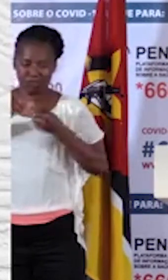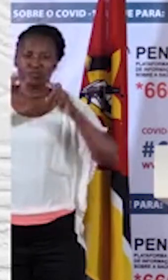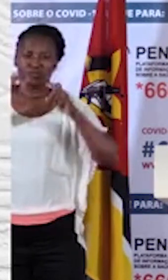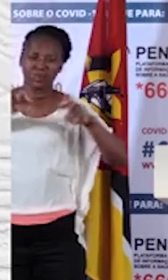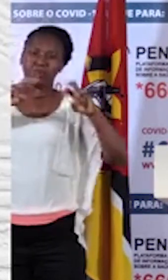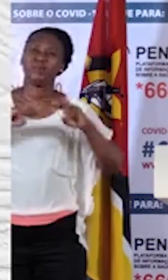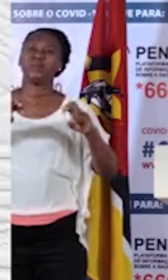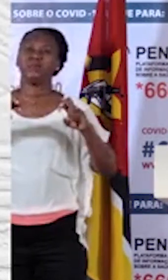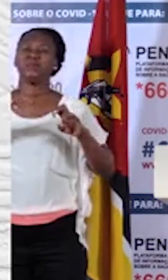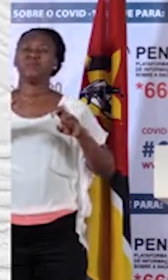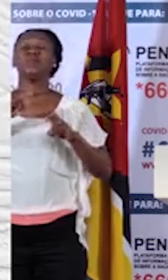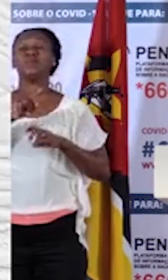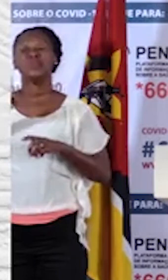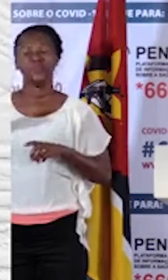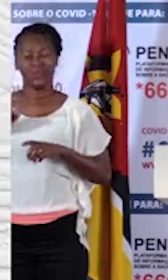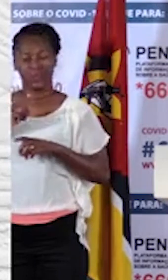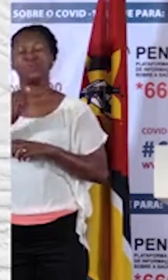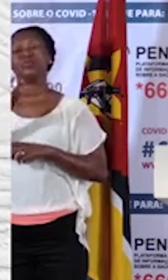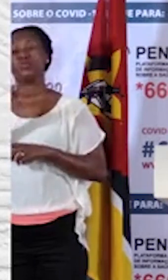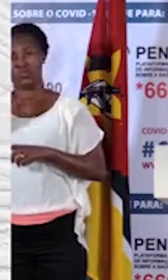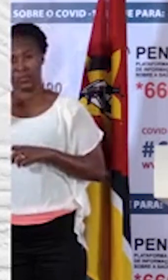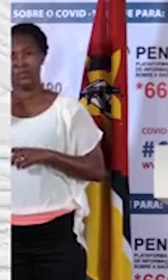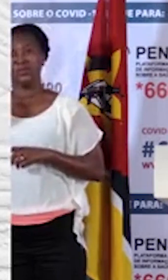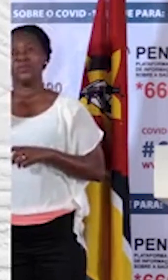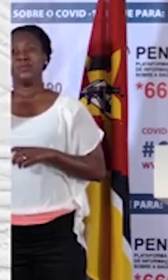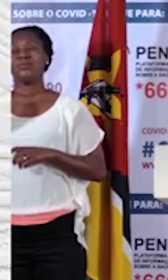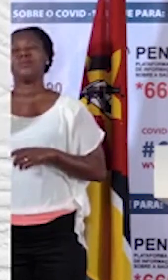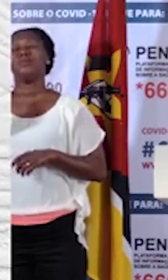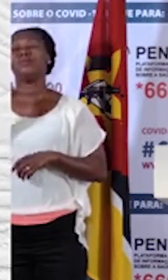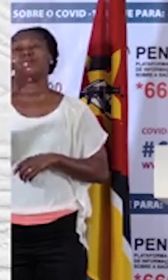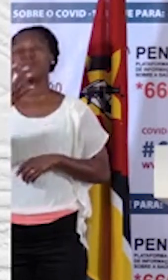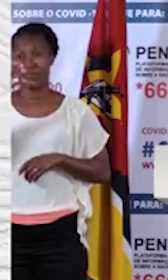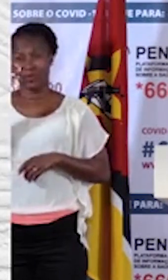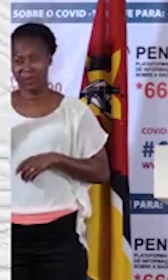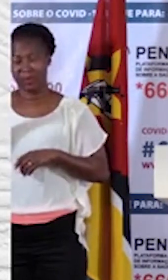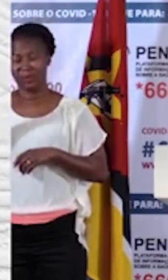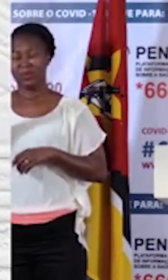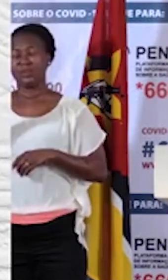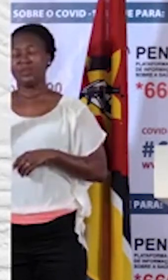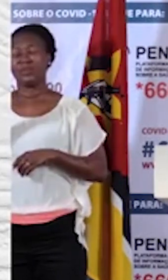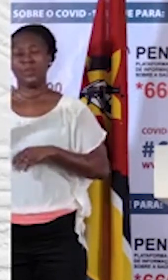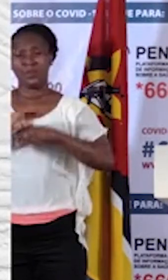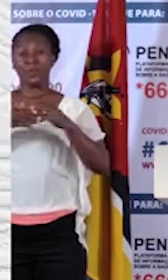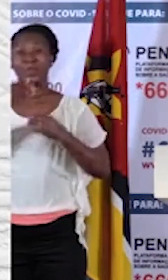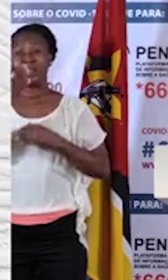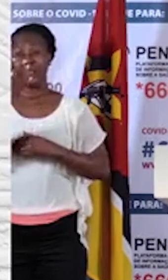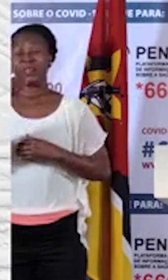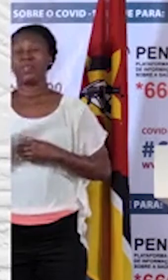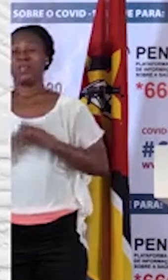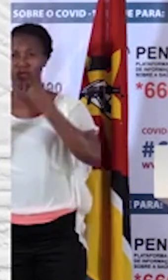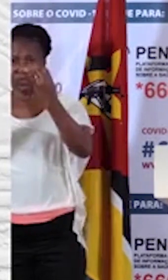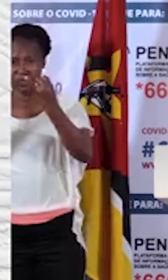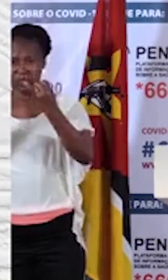Destes, ou destas, 516 foram testados nas últimas 24